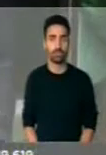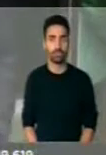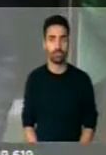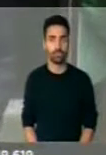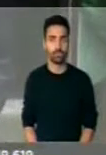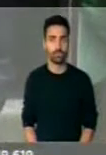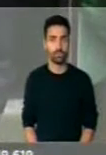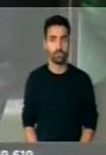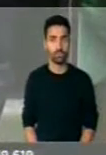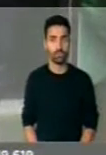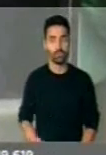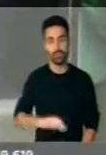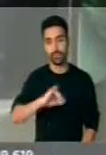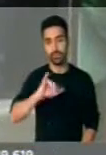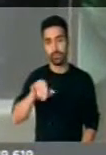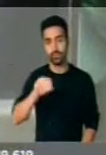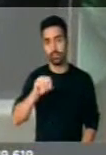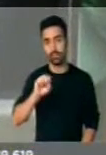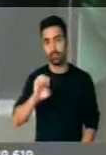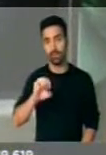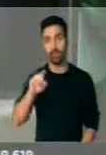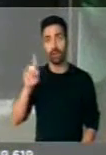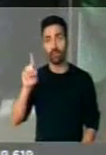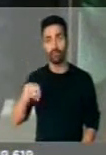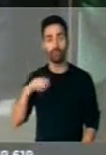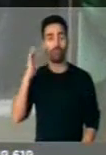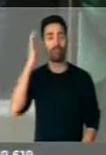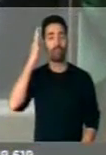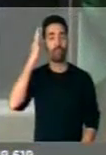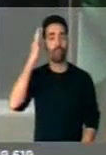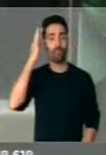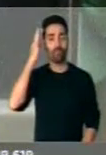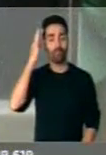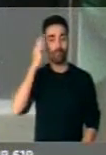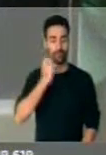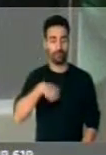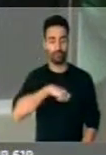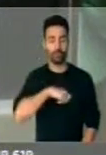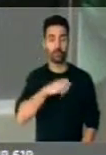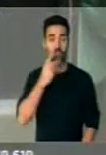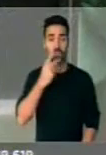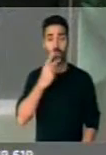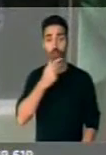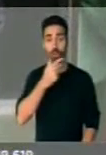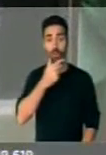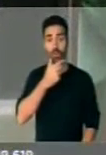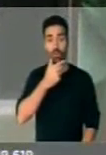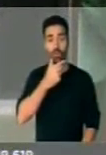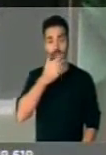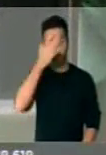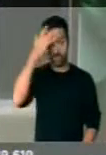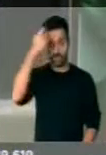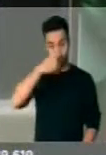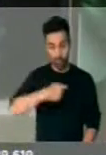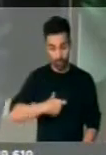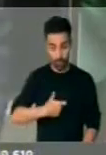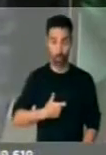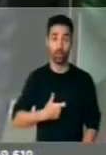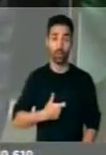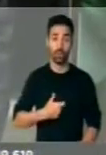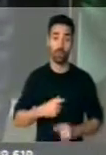José Ortega y Gasset, filósofo espanhol, diz que o homem é o homem e as suas